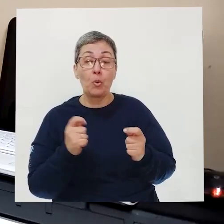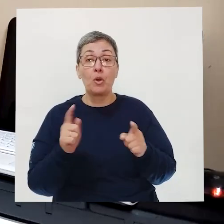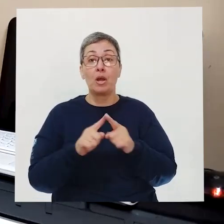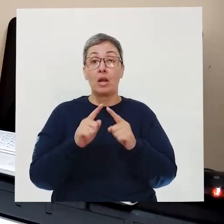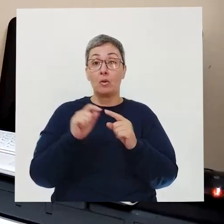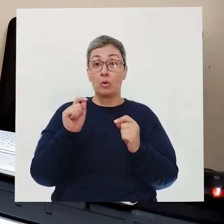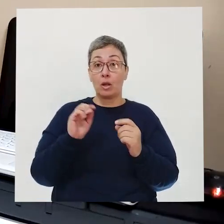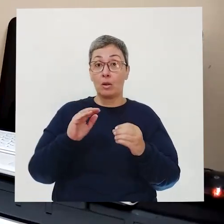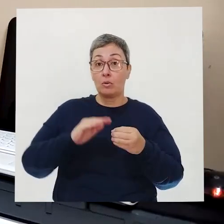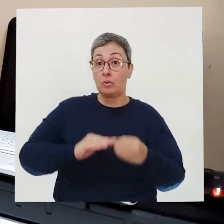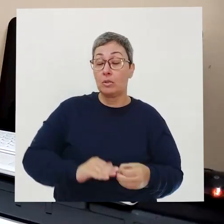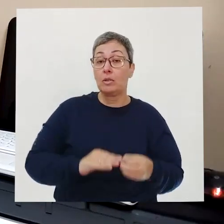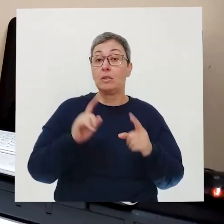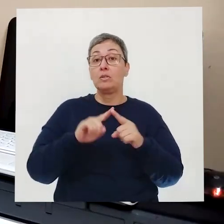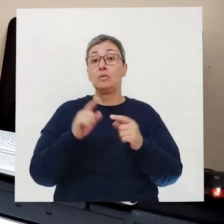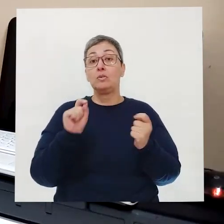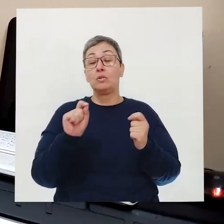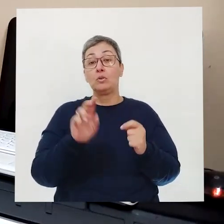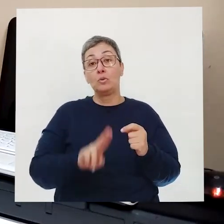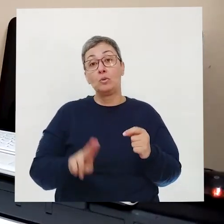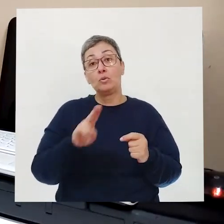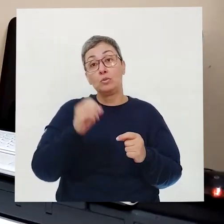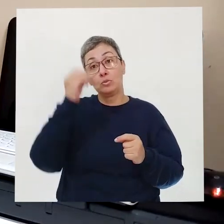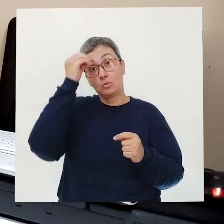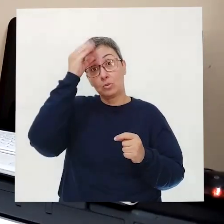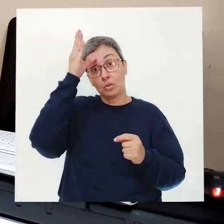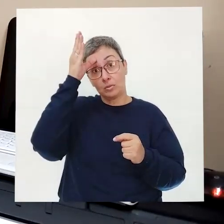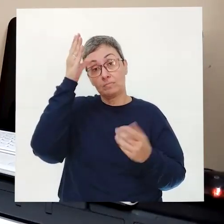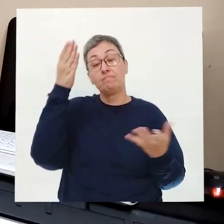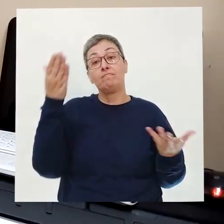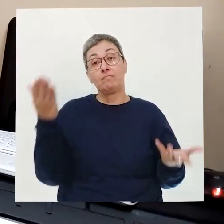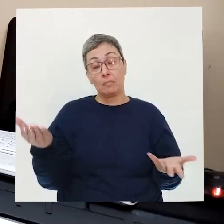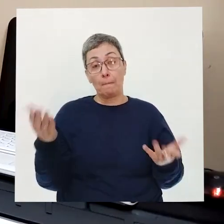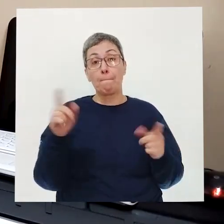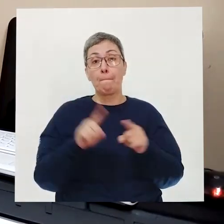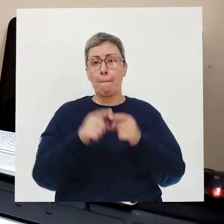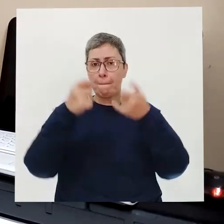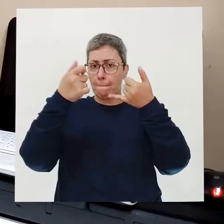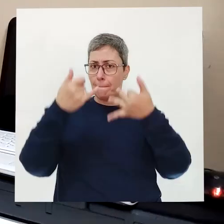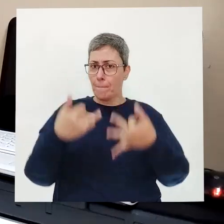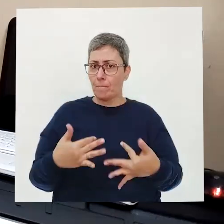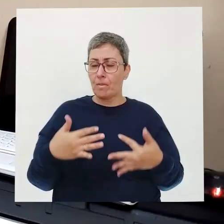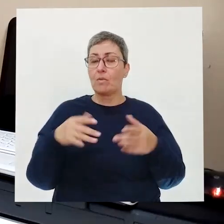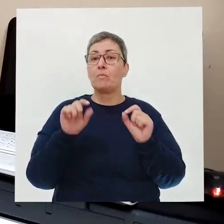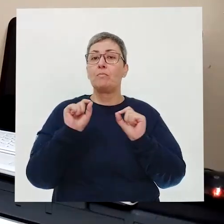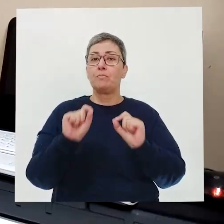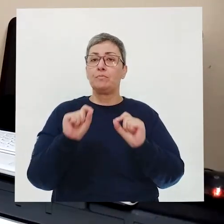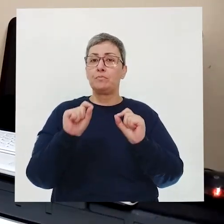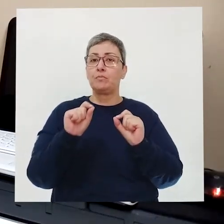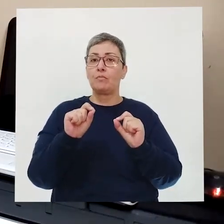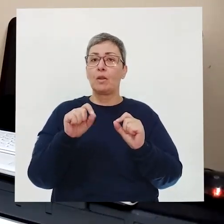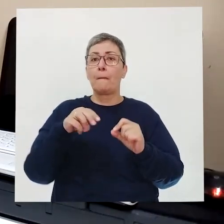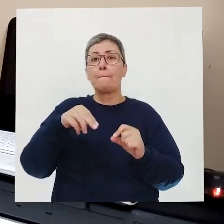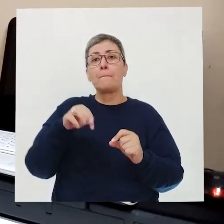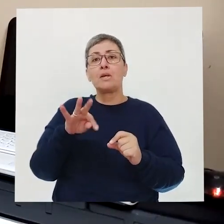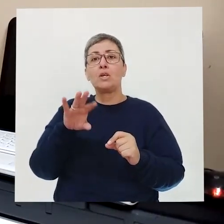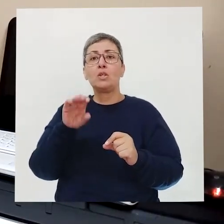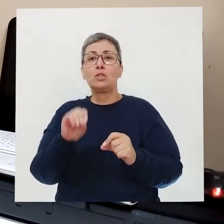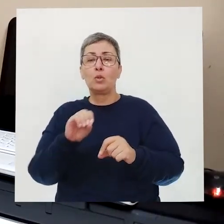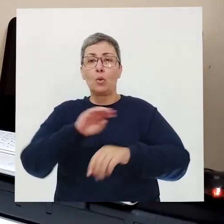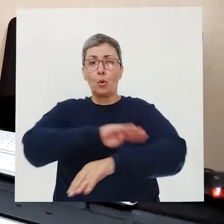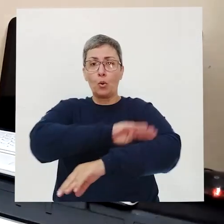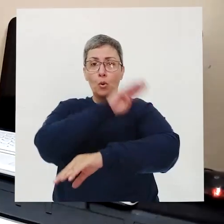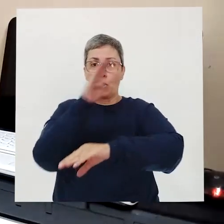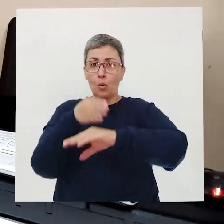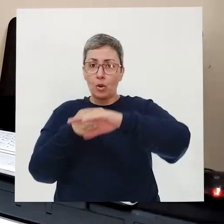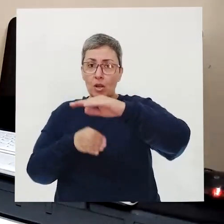essa dominação é através do conhecimento, né? Eu vou contar para vocês o mito da caverna escrito